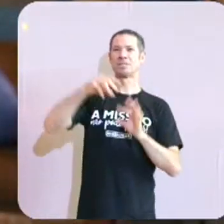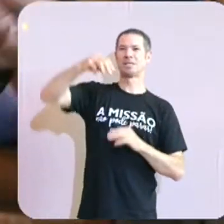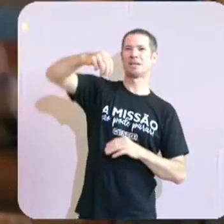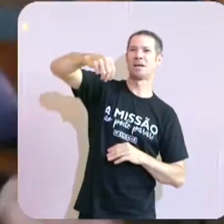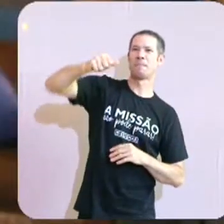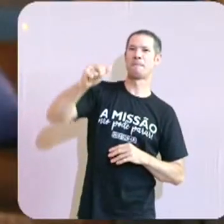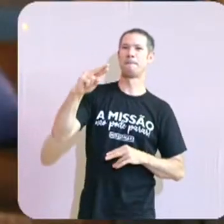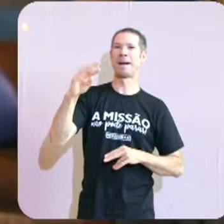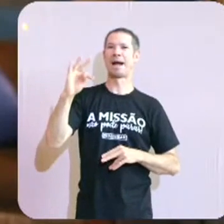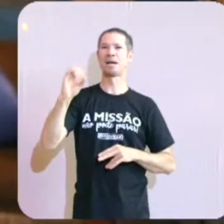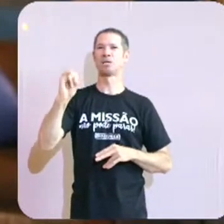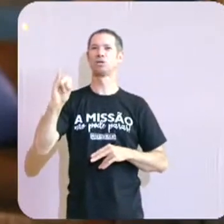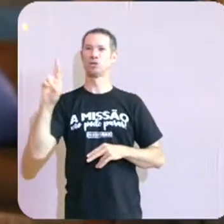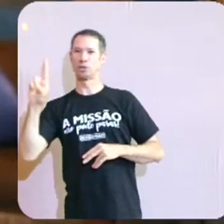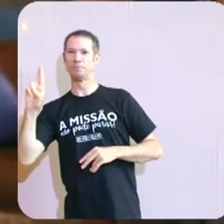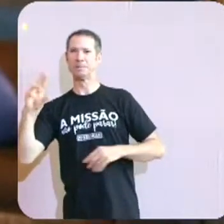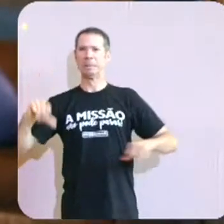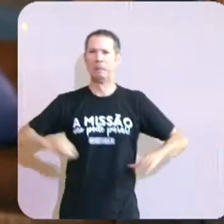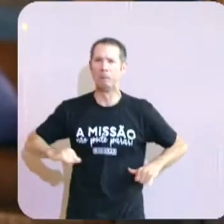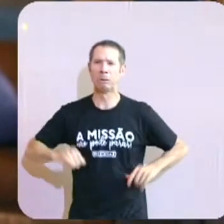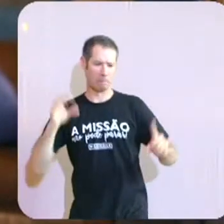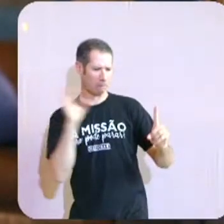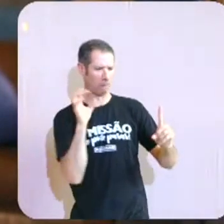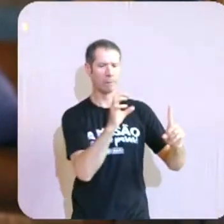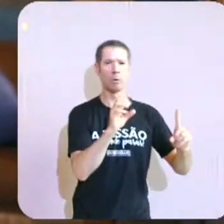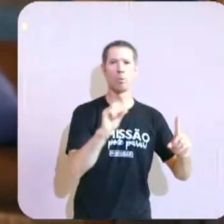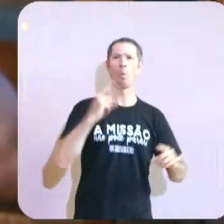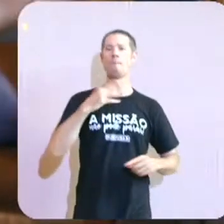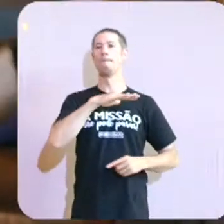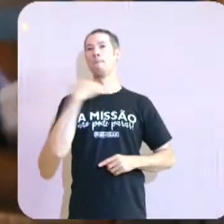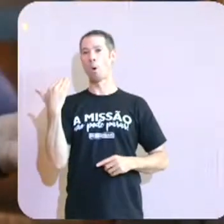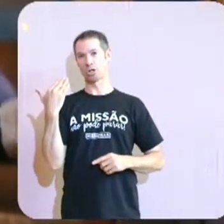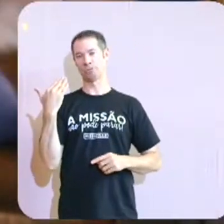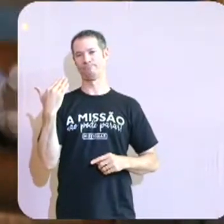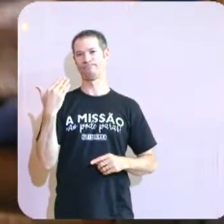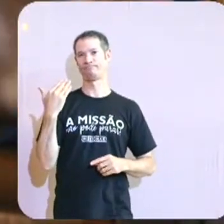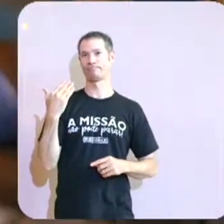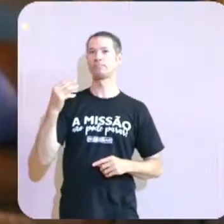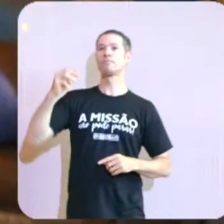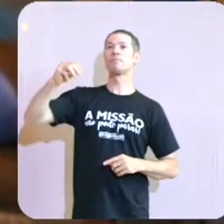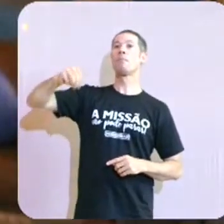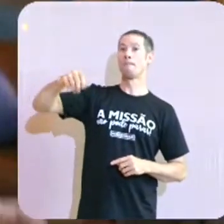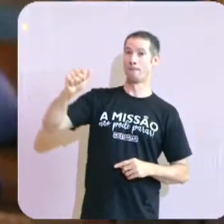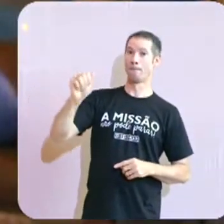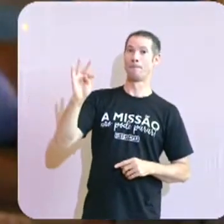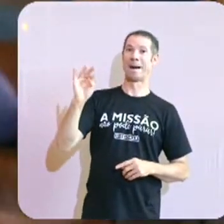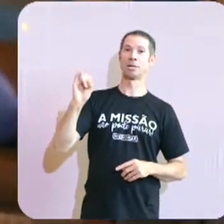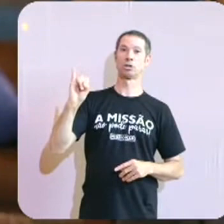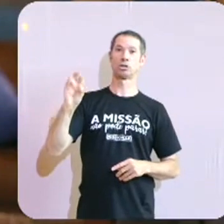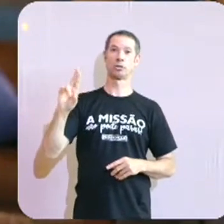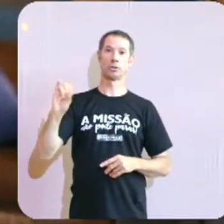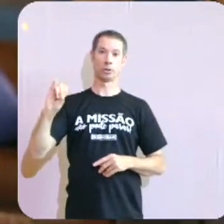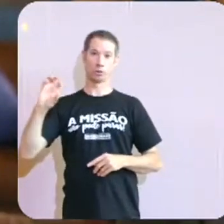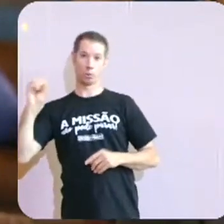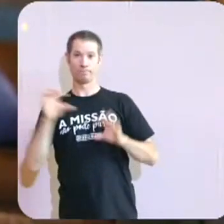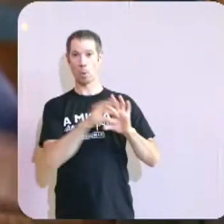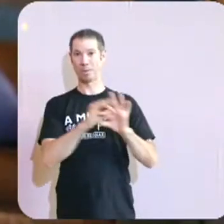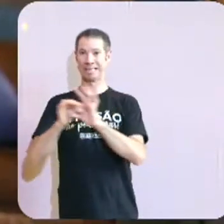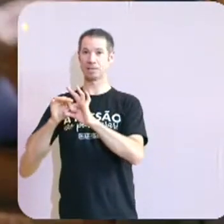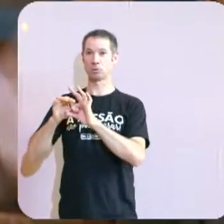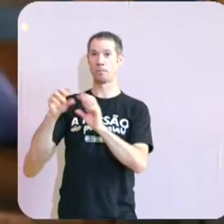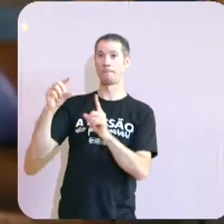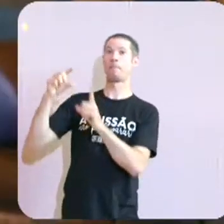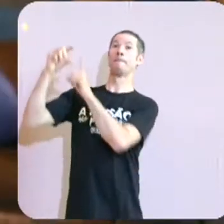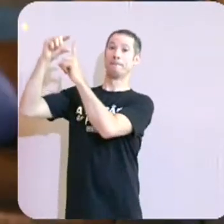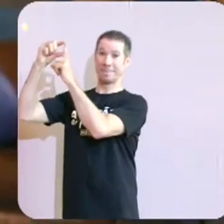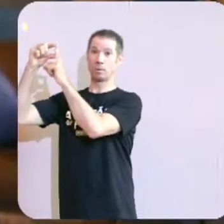com a pessoa que sofre perseguição e morte em nome de um ideal. No caso do martírio de cristãos, no nosso contexto bíblico, a